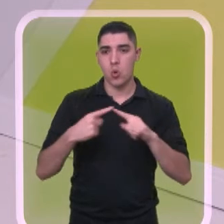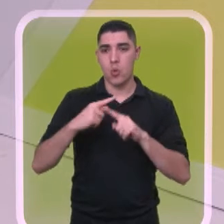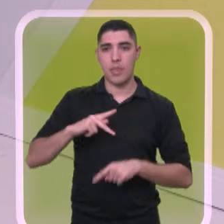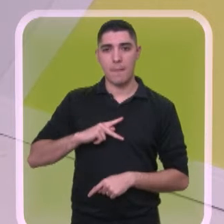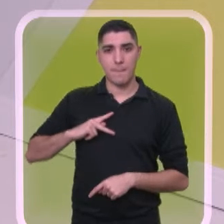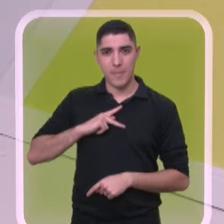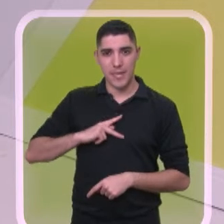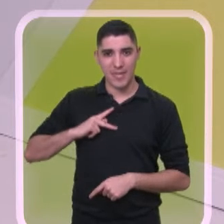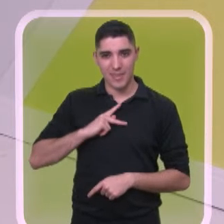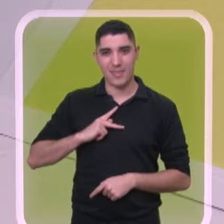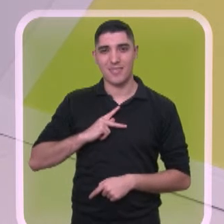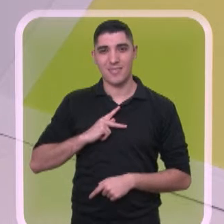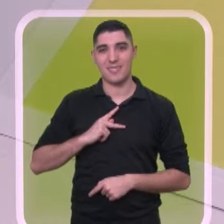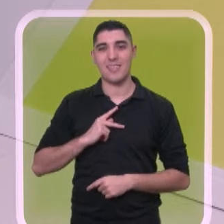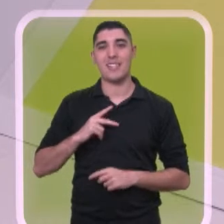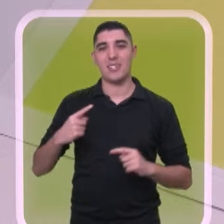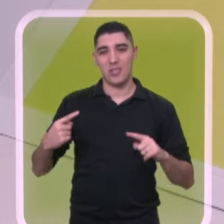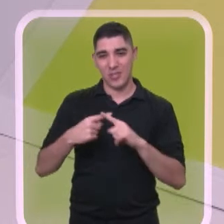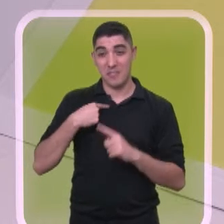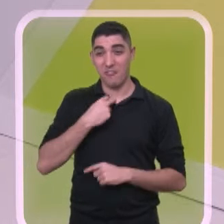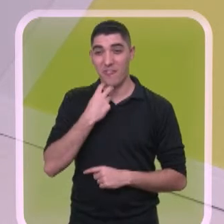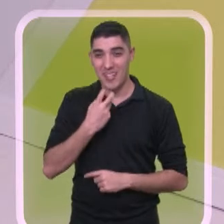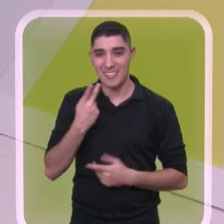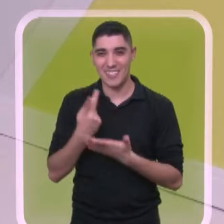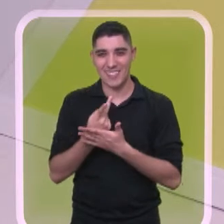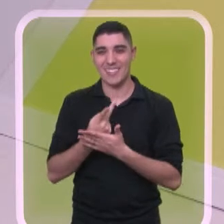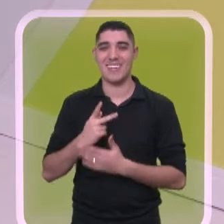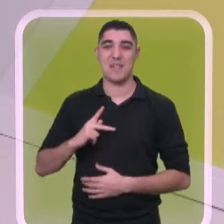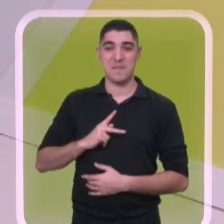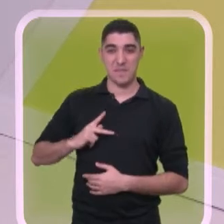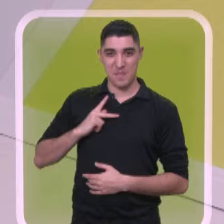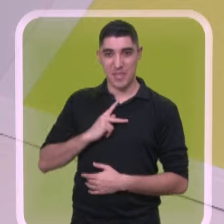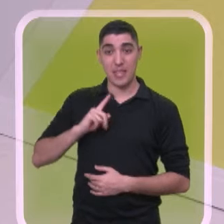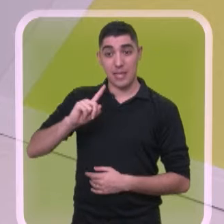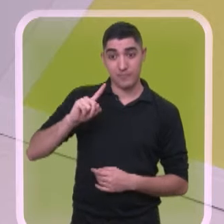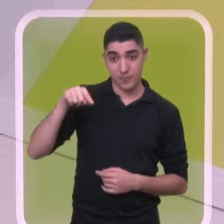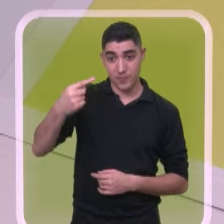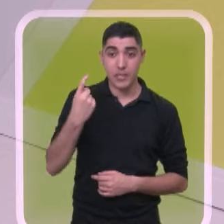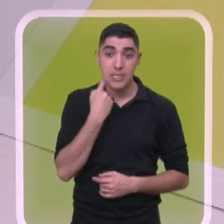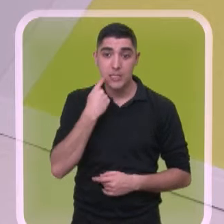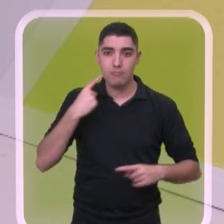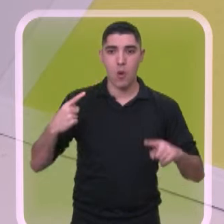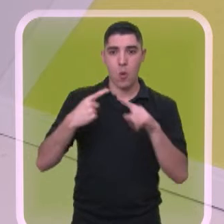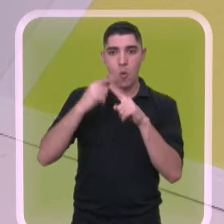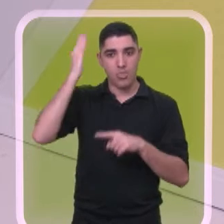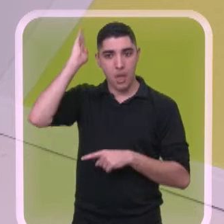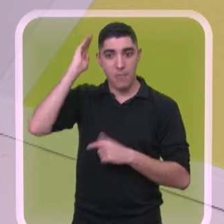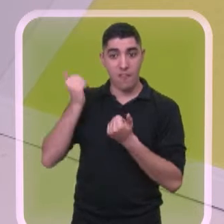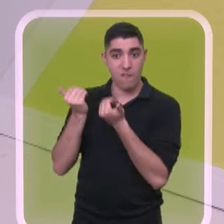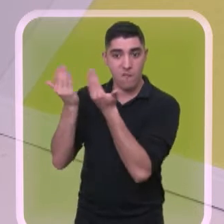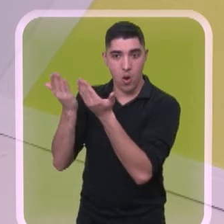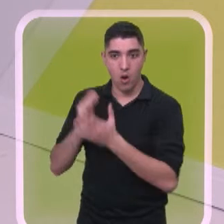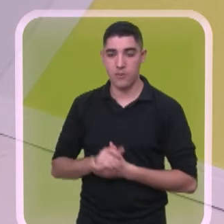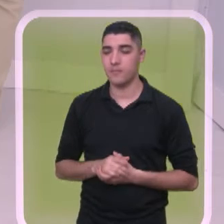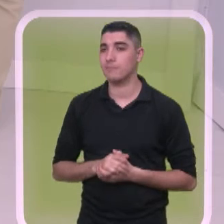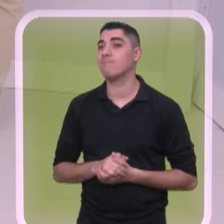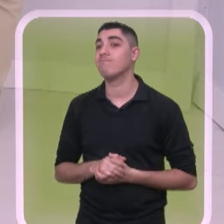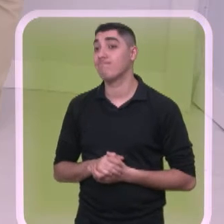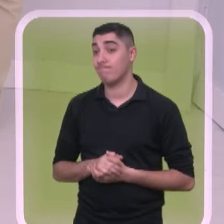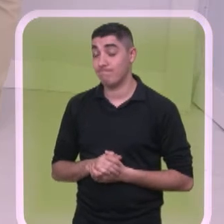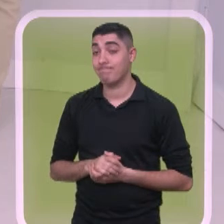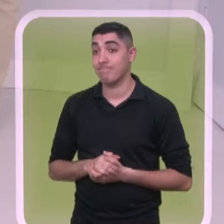louco, deu uma falhada na voz. O Pinda. E na próxima sexta encara o Taubaté fora de casa, Brunão. São